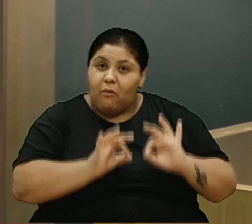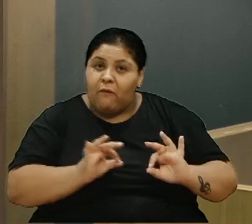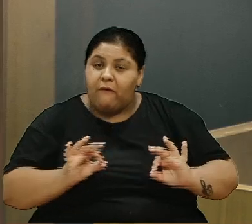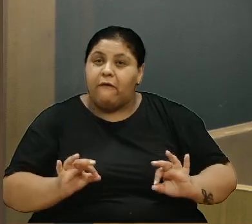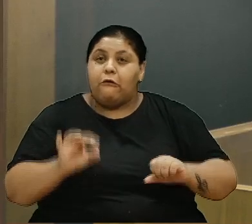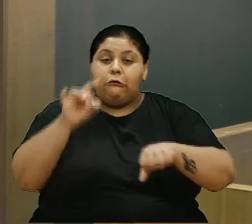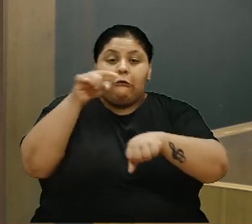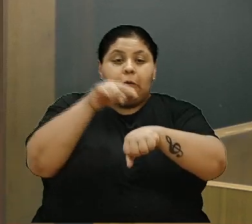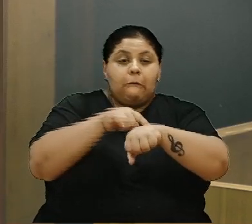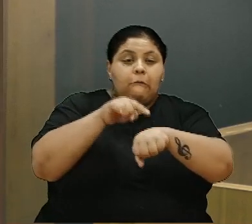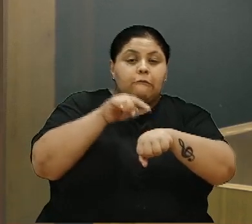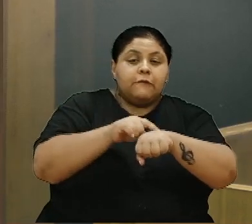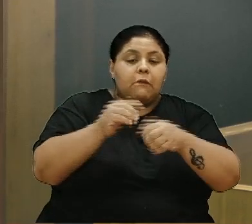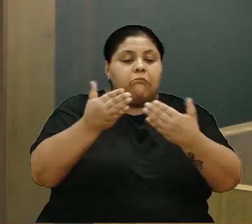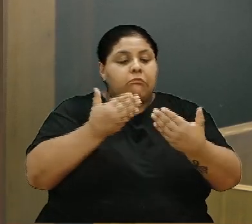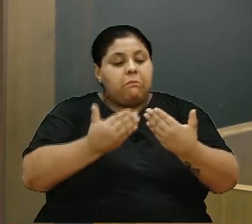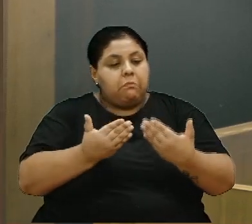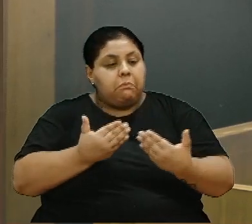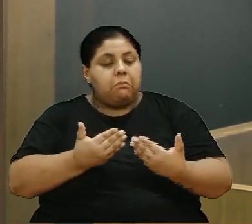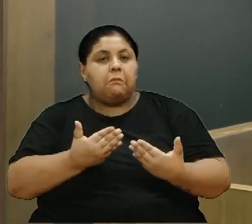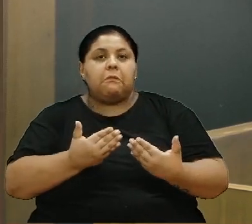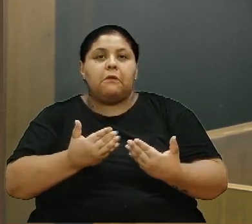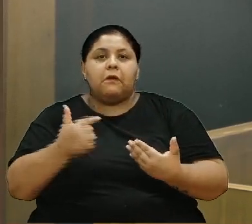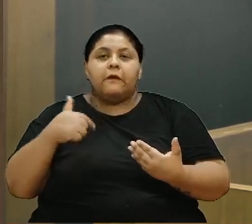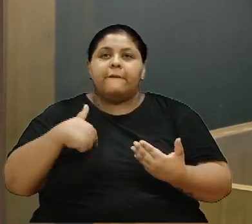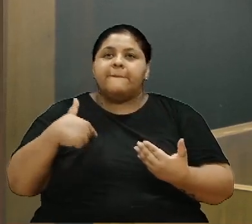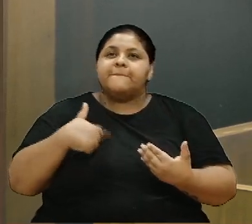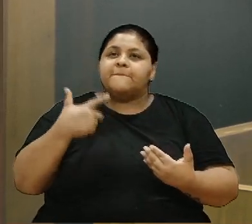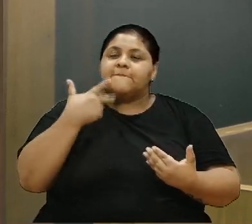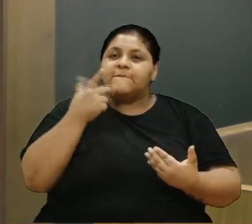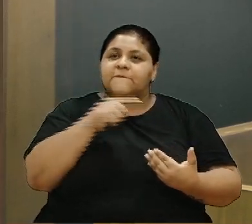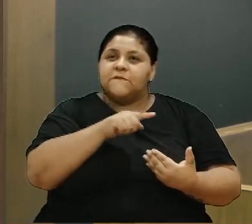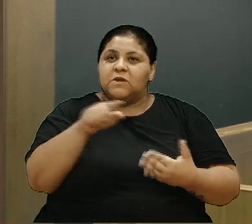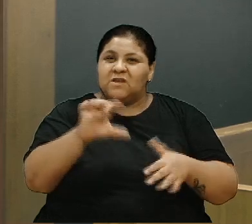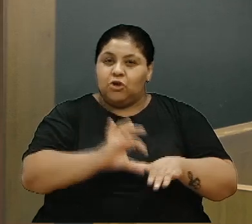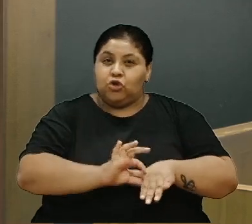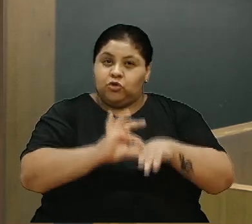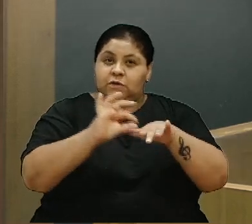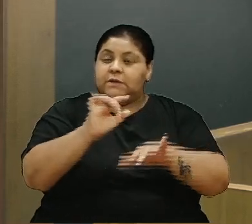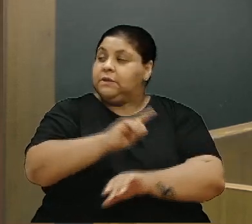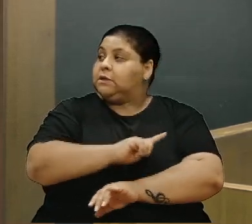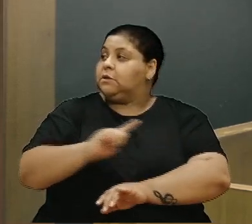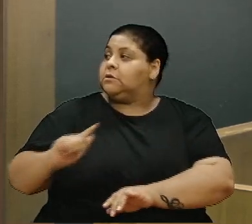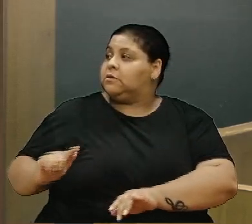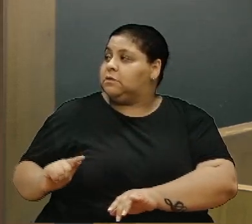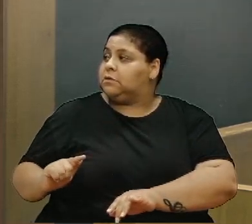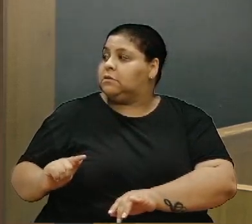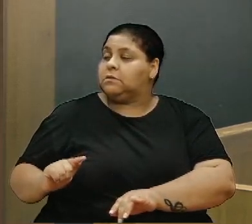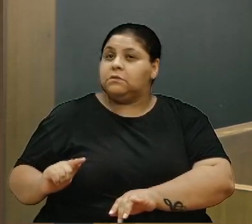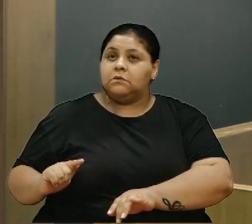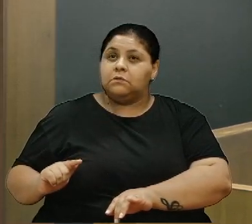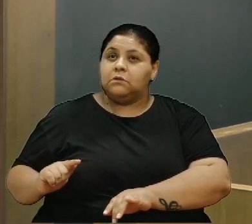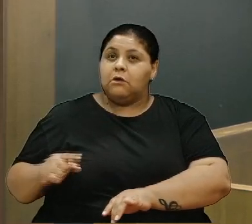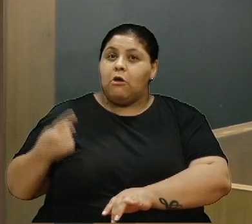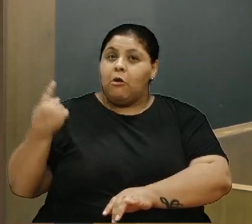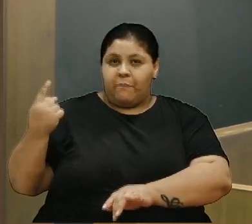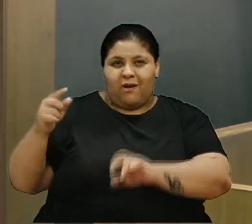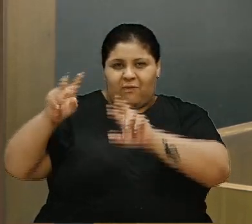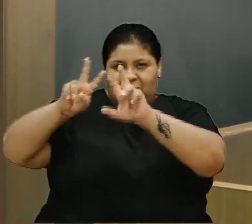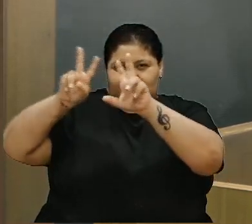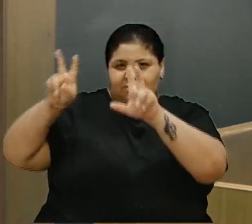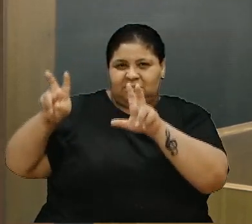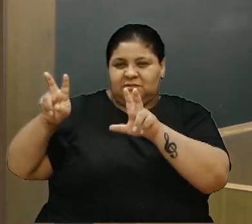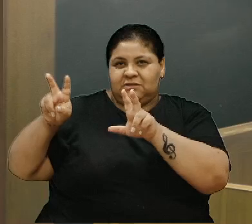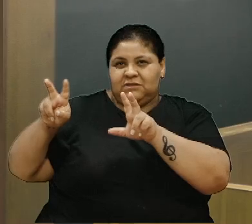tempo para serem analisados. E eu quero alertar o nosso líder de governo para uma questão que